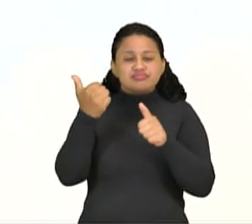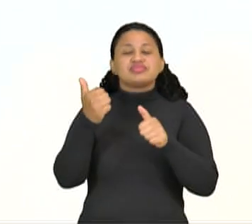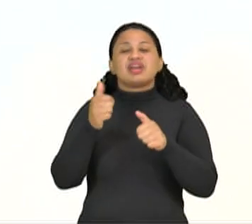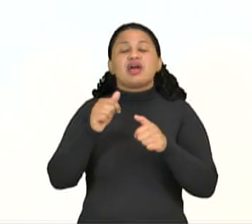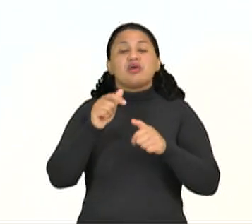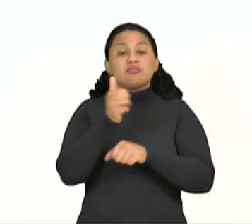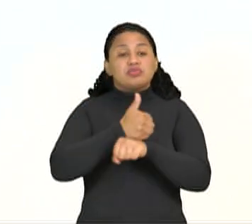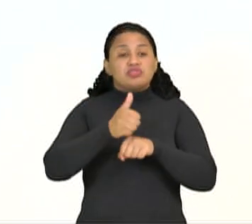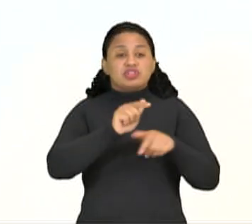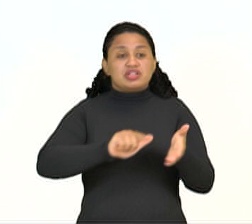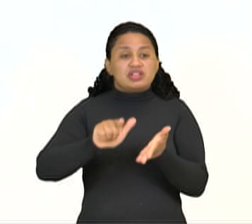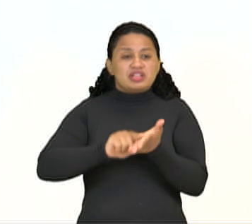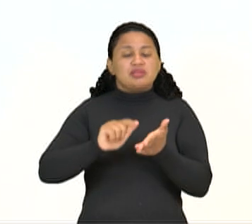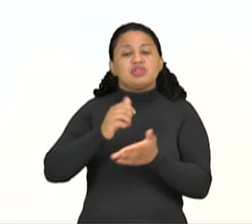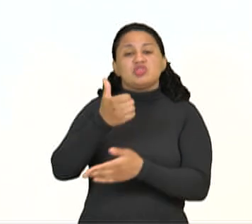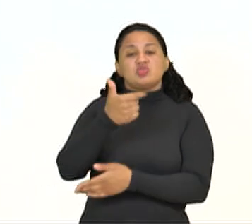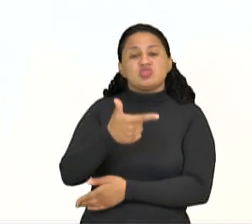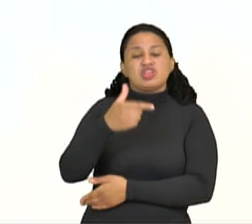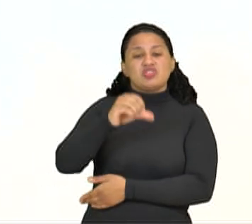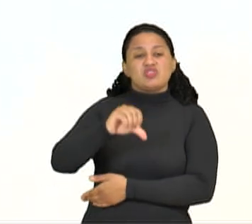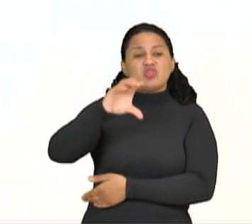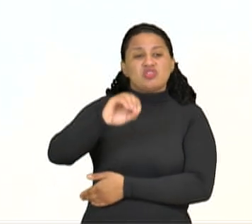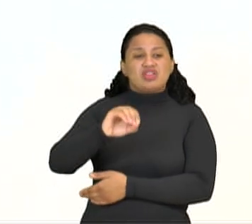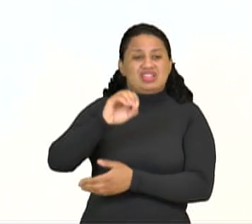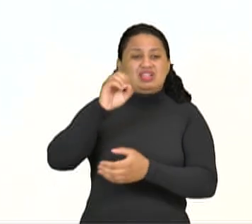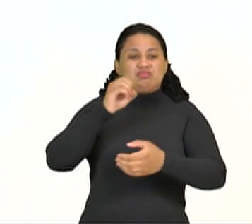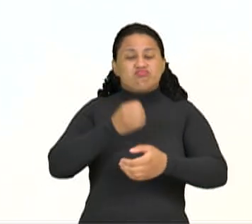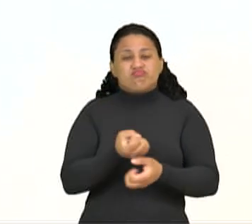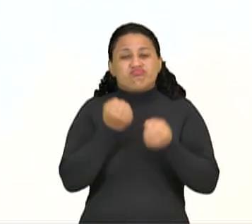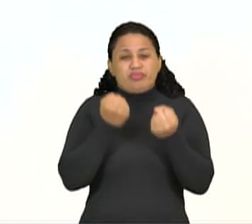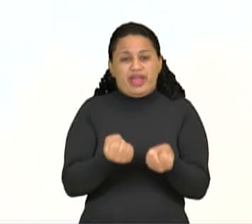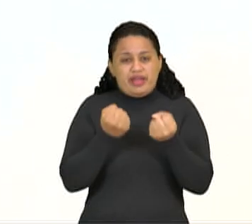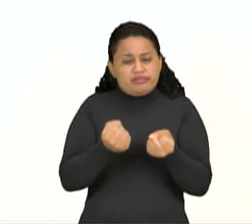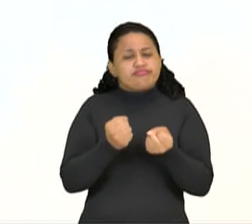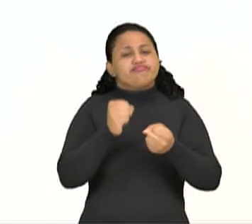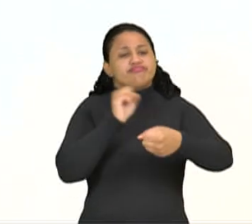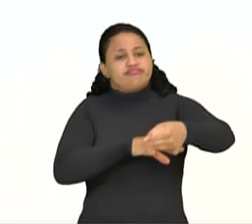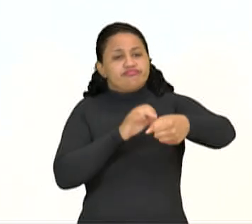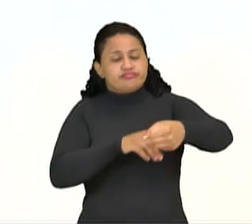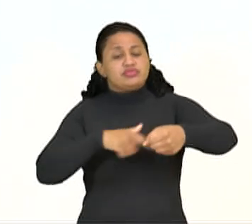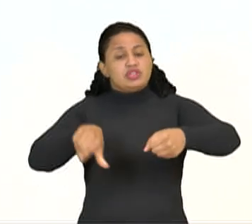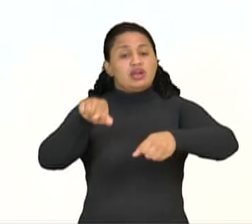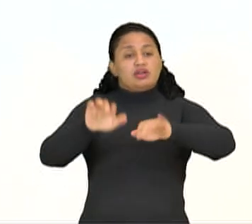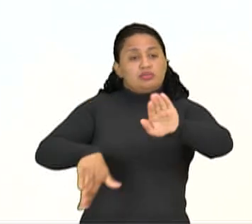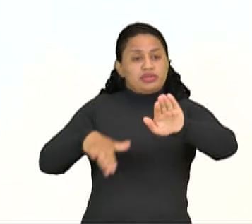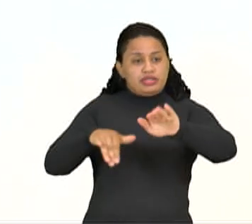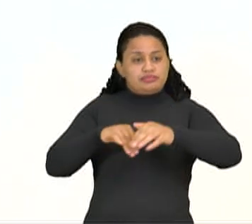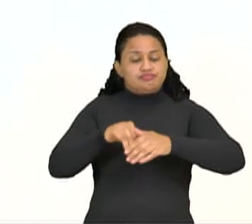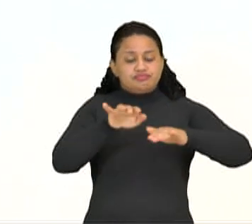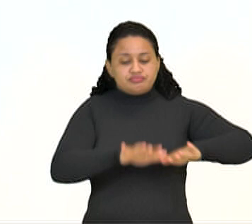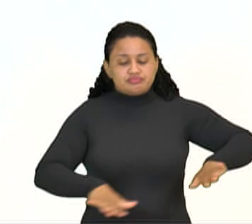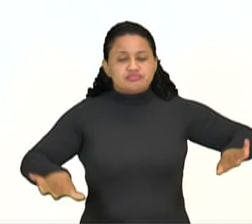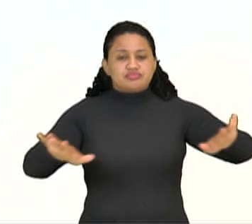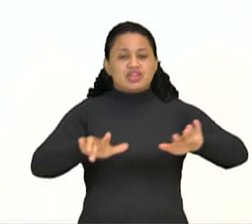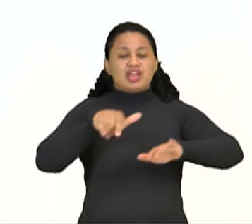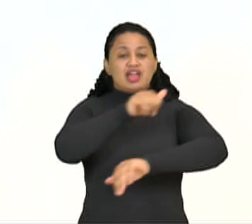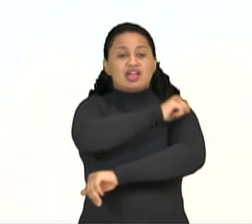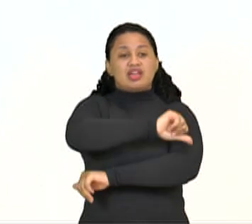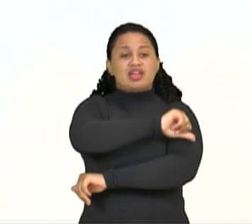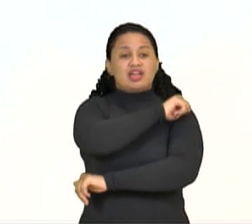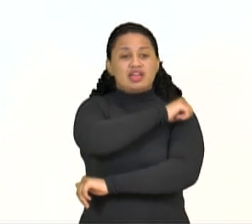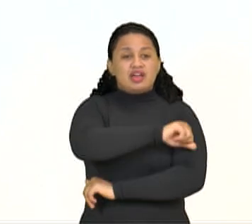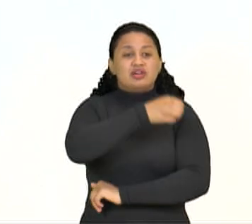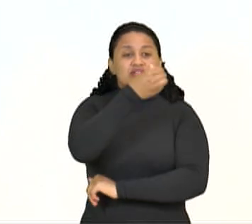290 toneladas de lixo de Copacabana. Em toda a orla do rio foram recolhidas